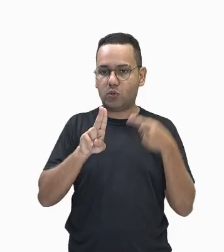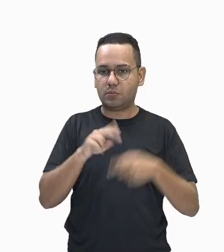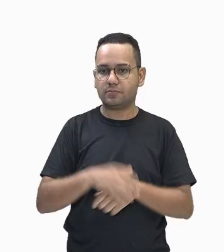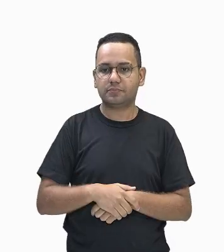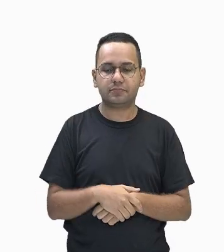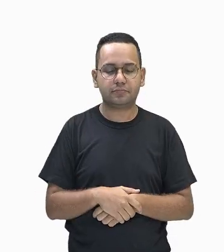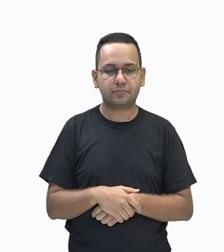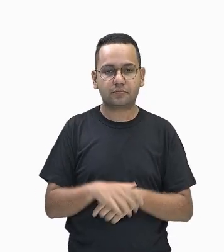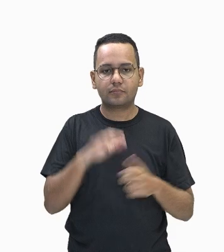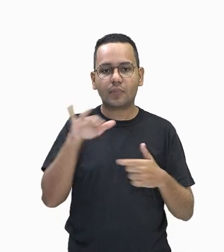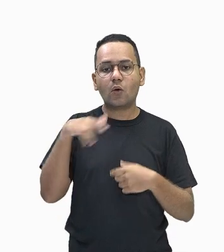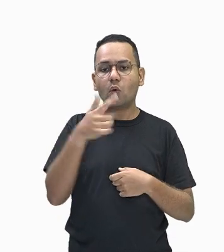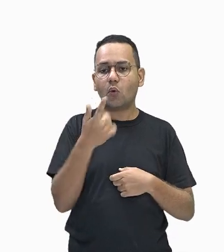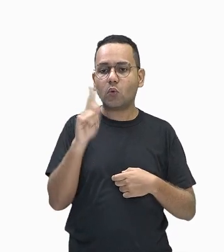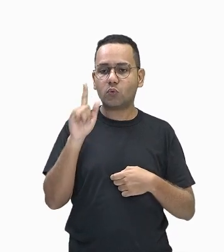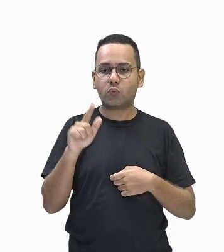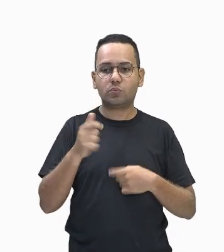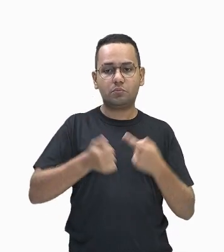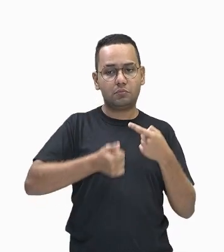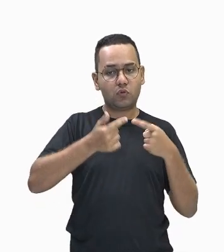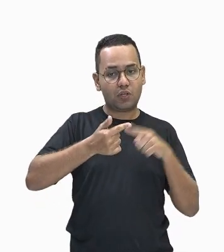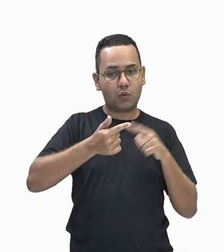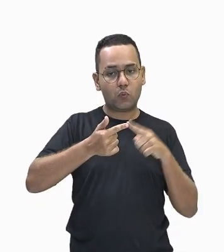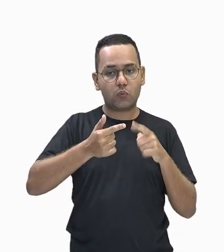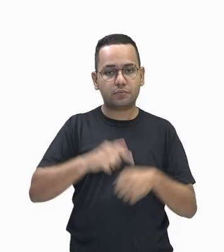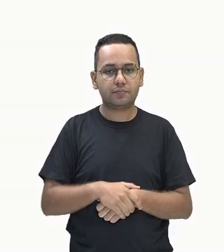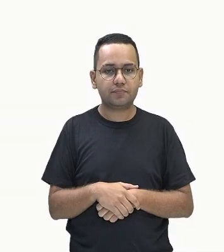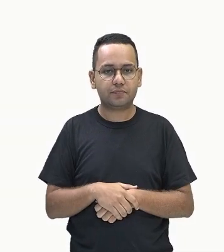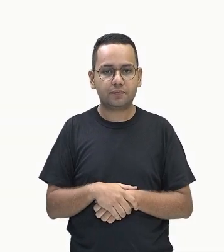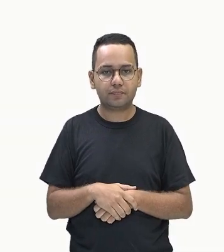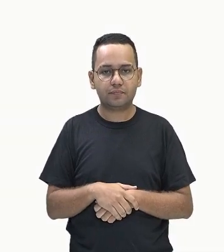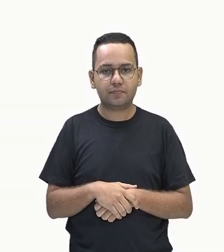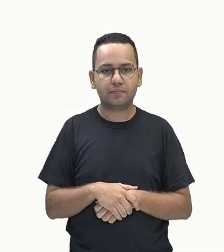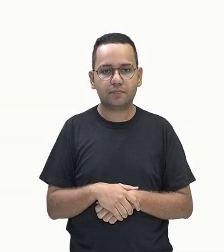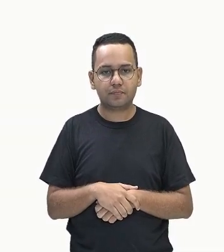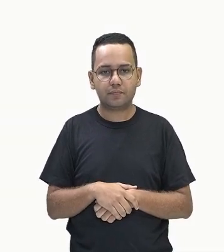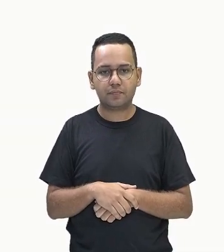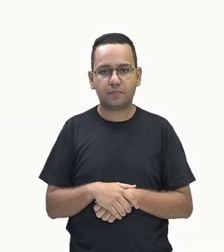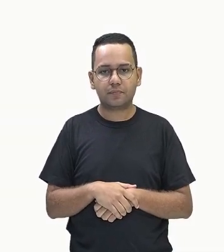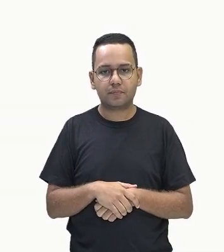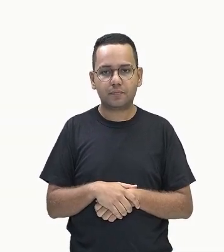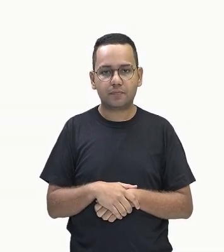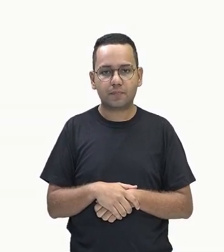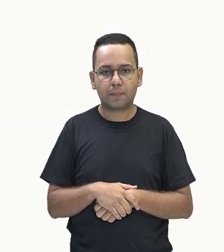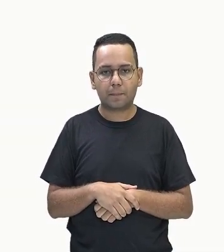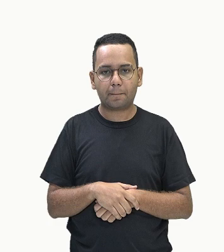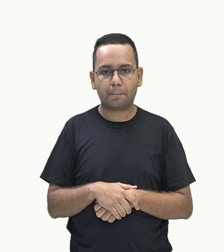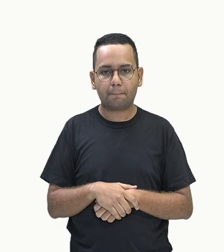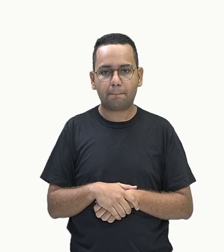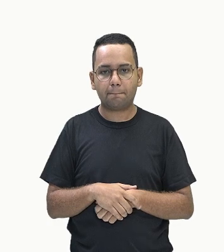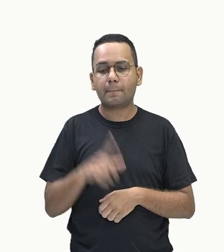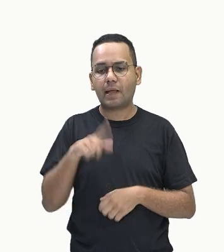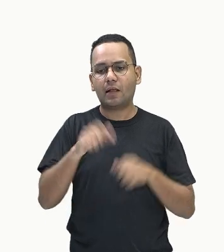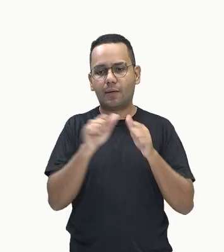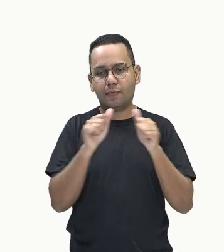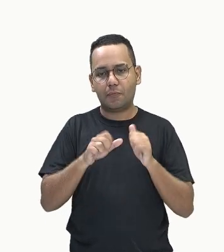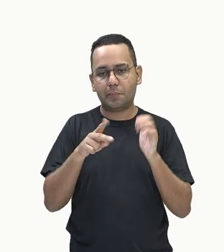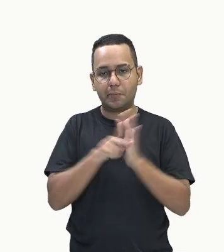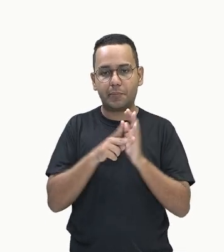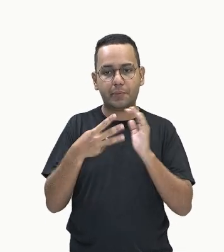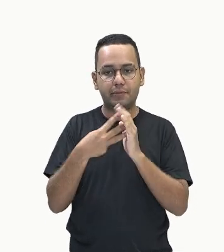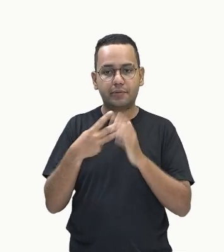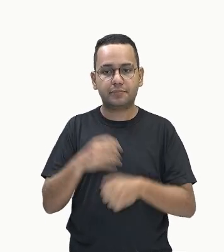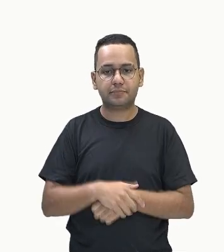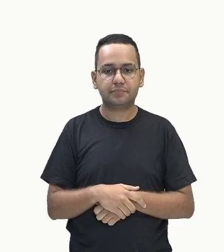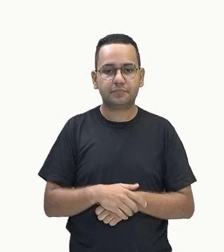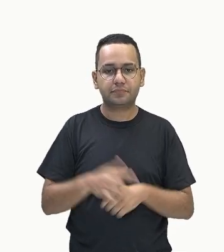epitélio, então. O tecido epitelial de revestimento, ainda, né, segundo a classificação, a partir do formato das células. Nós